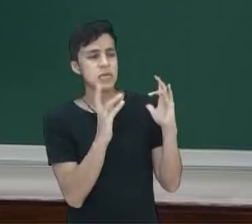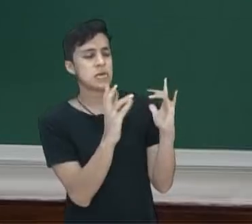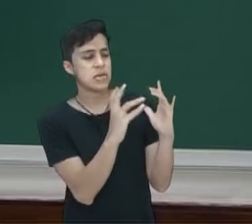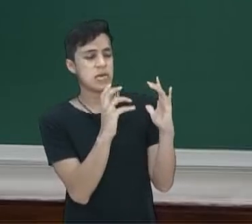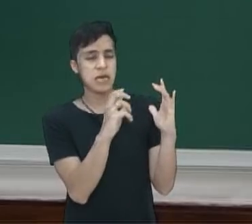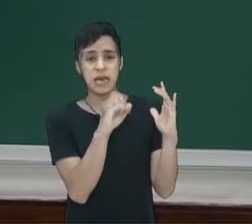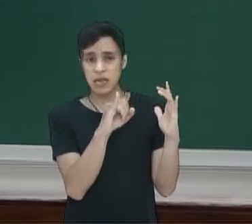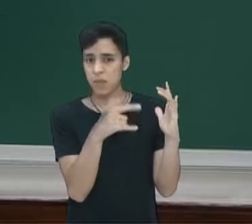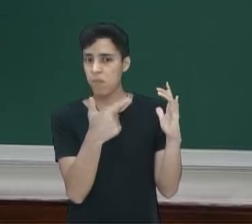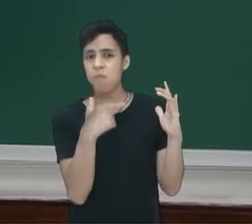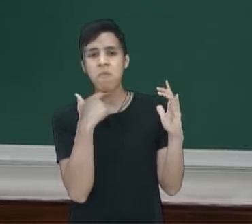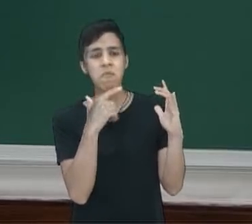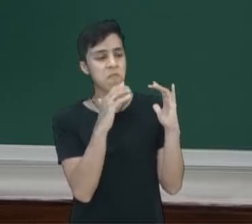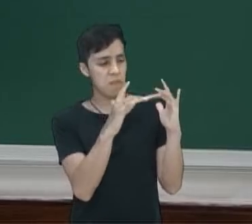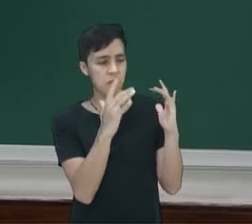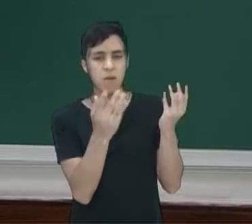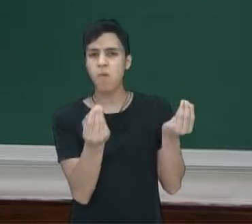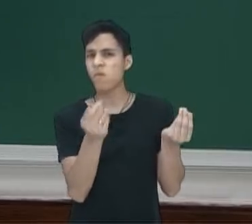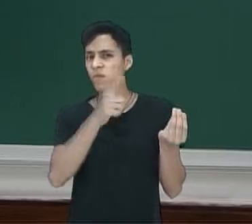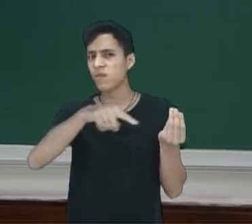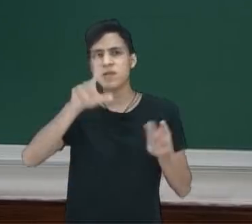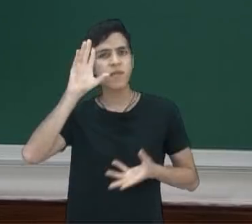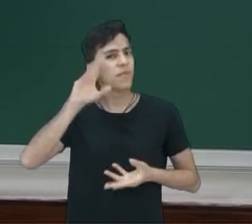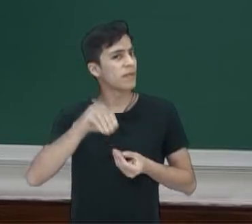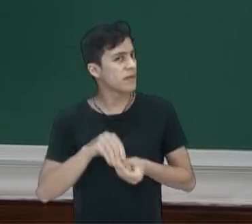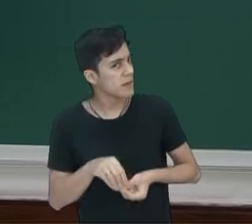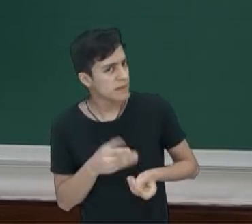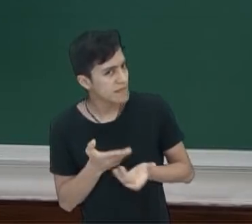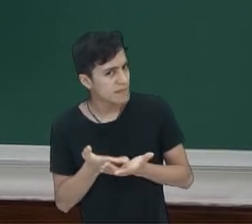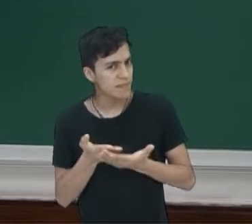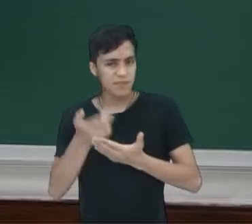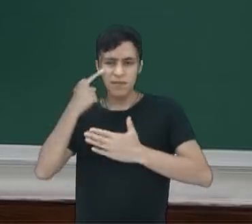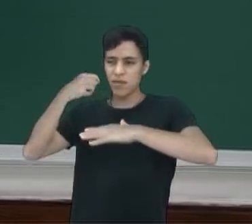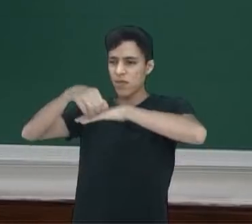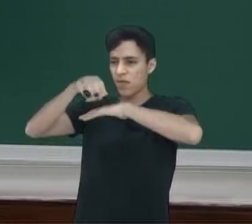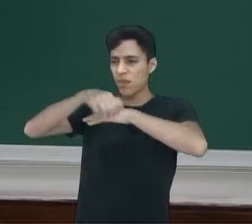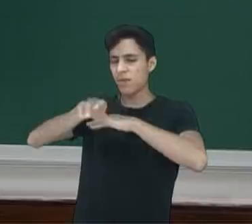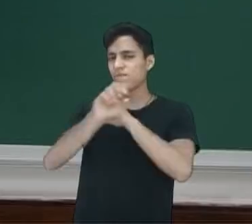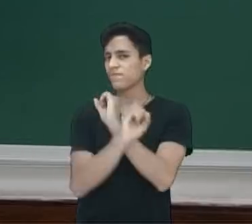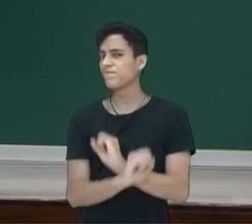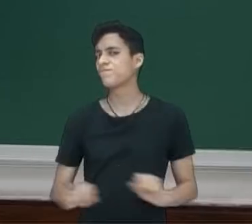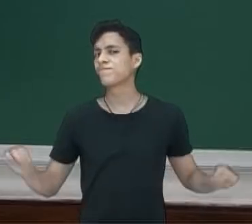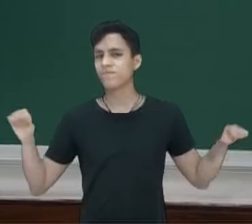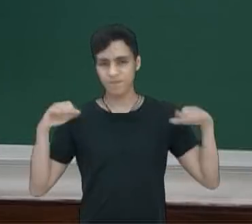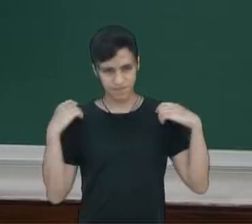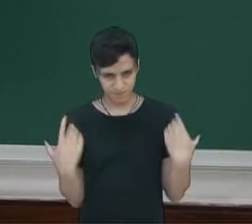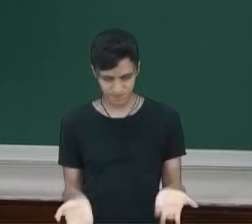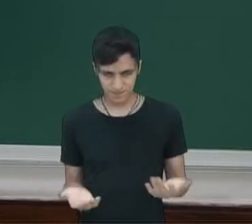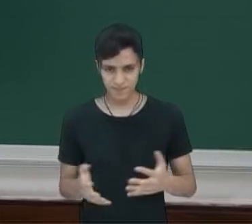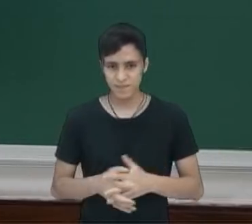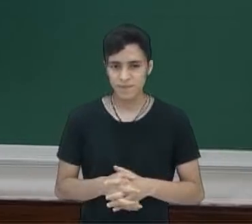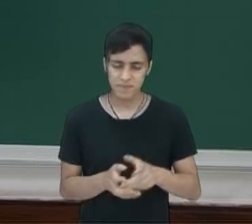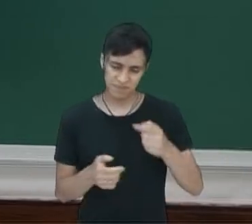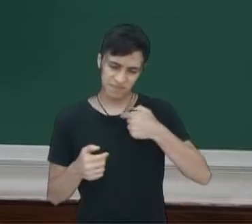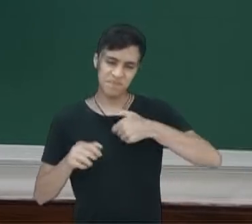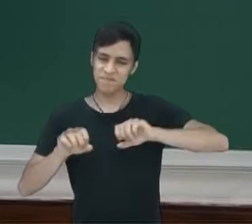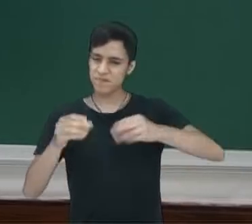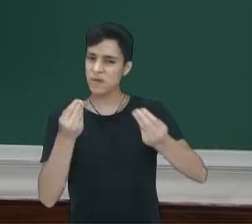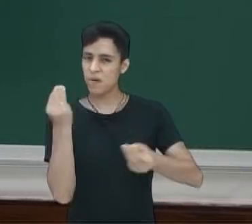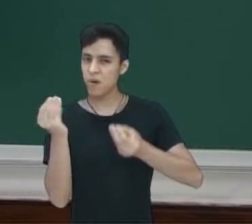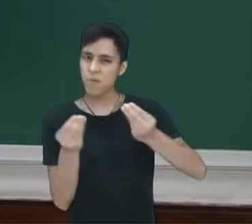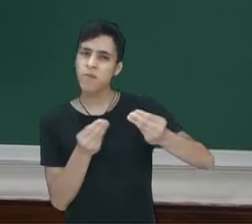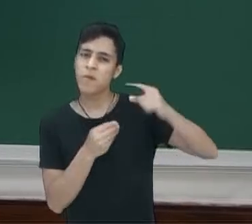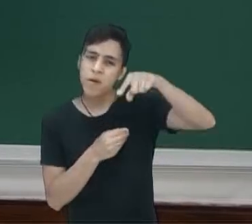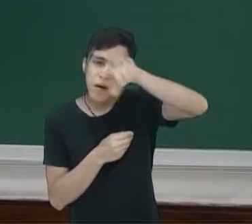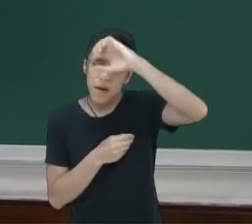não estariam, né, entendendo, compreendendo, recebendo as informações através de mim, né, através dessa aula